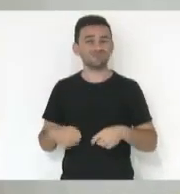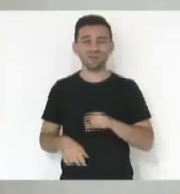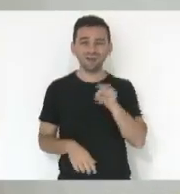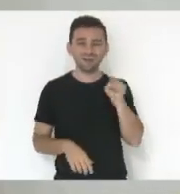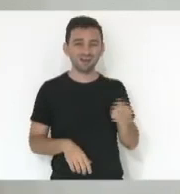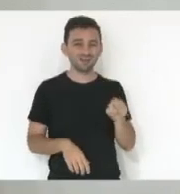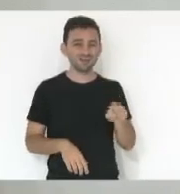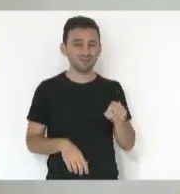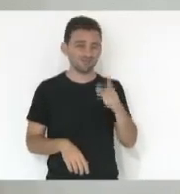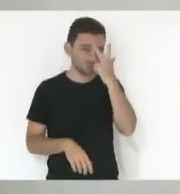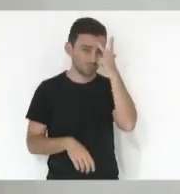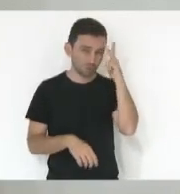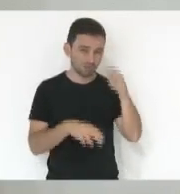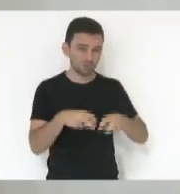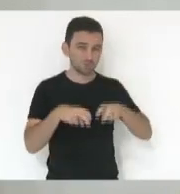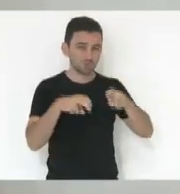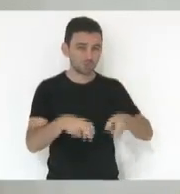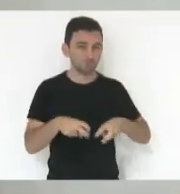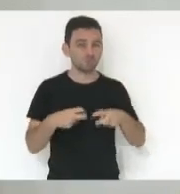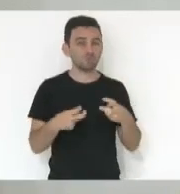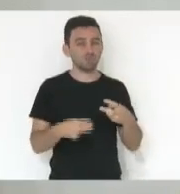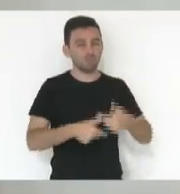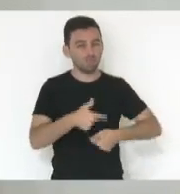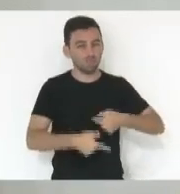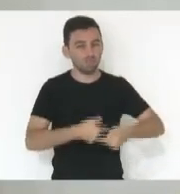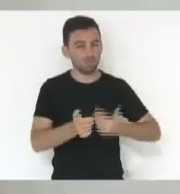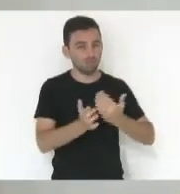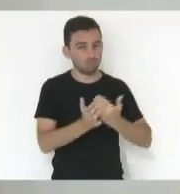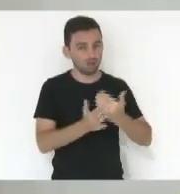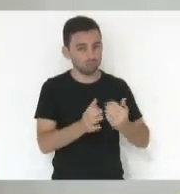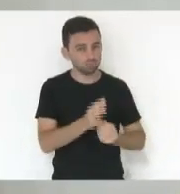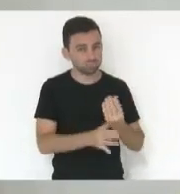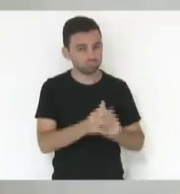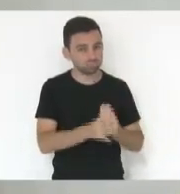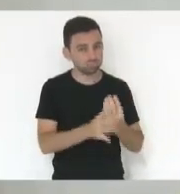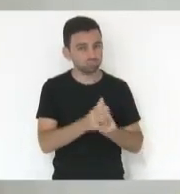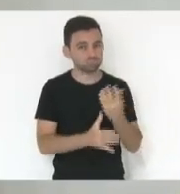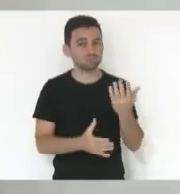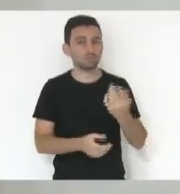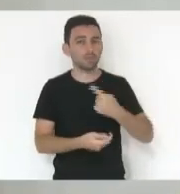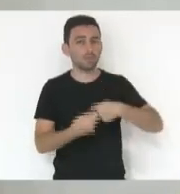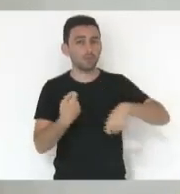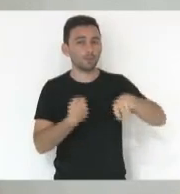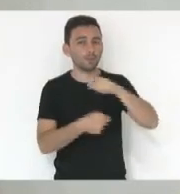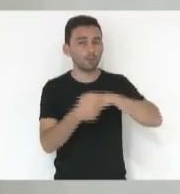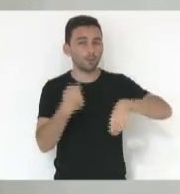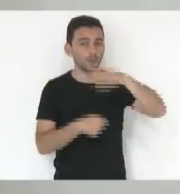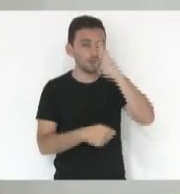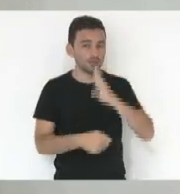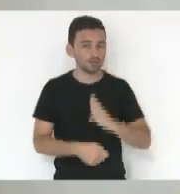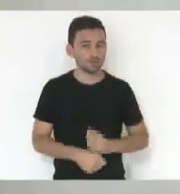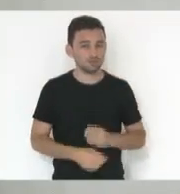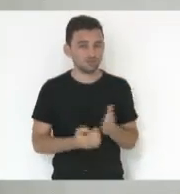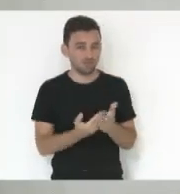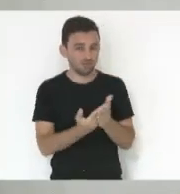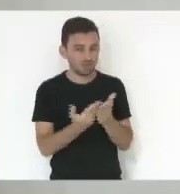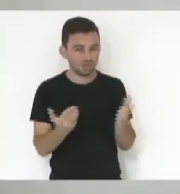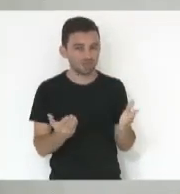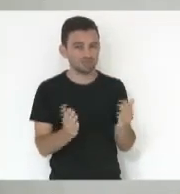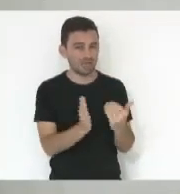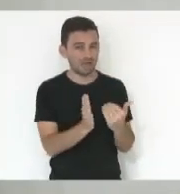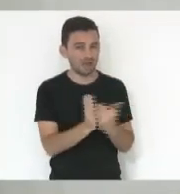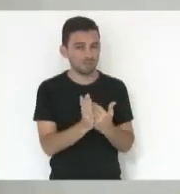cima dos nossos agricultores, que são os que trabalham e produzem, que geram a riqueza do nosso Brasil, elevar a